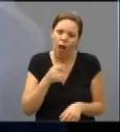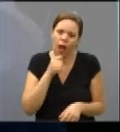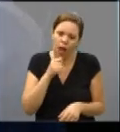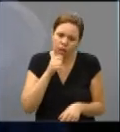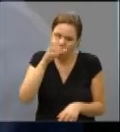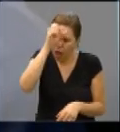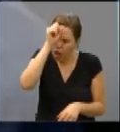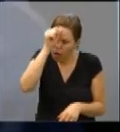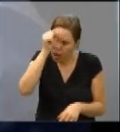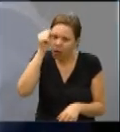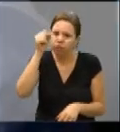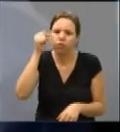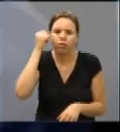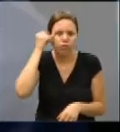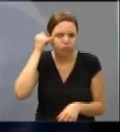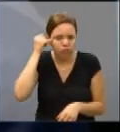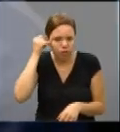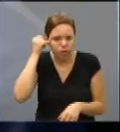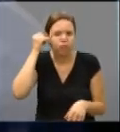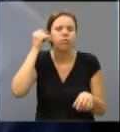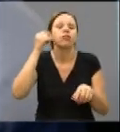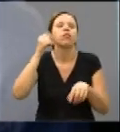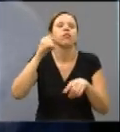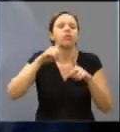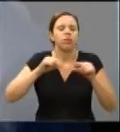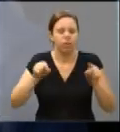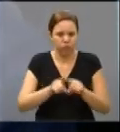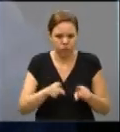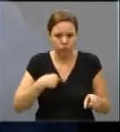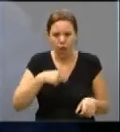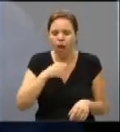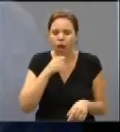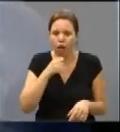e é obrigado a aprender japonês.